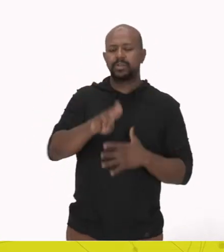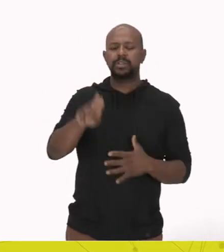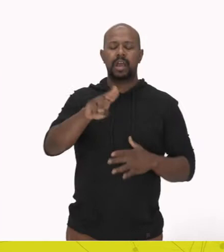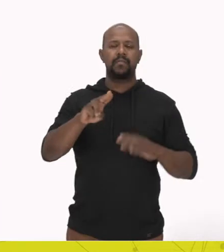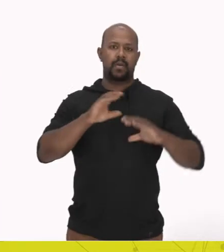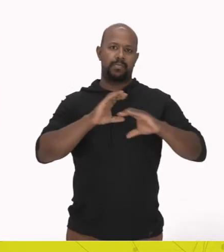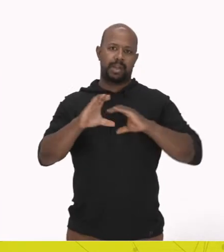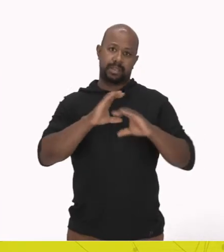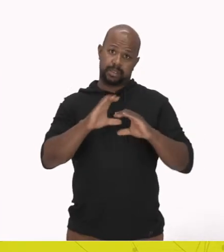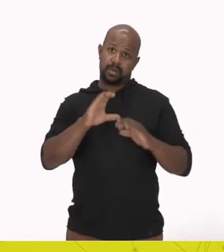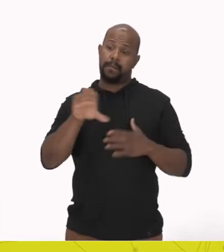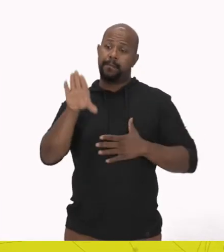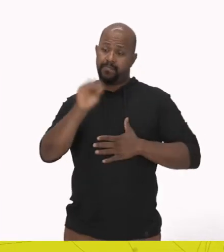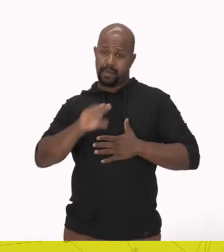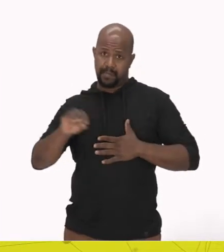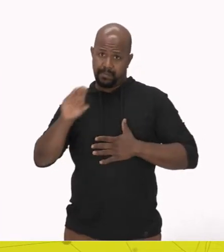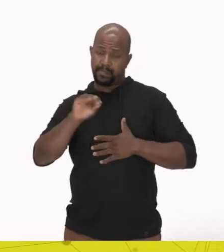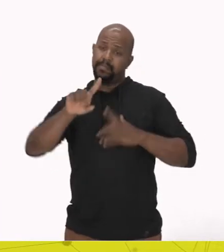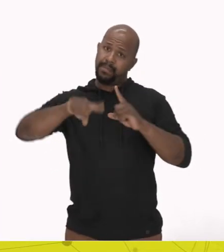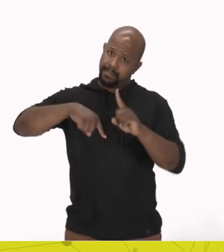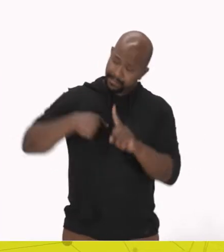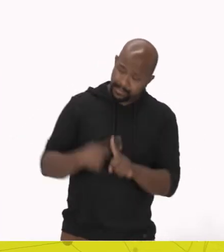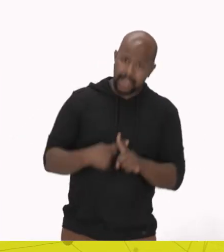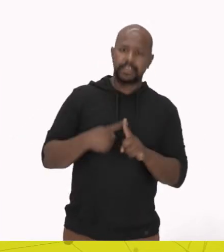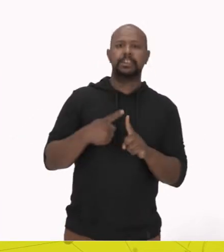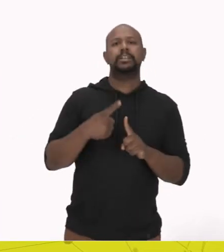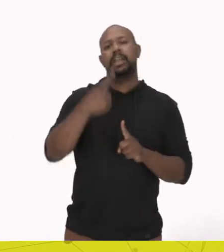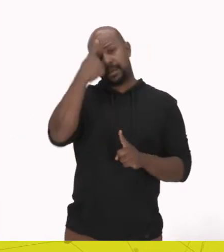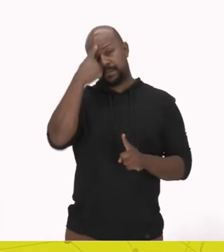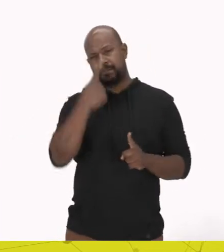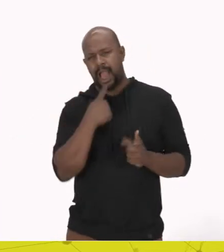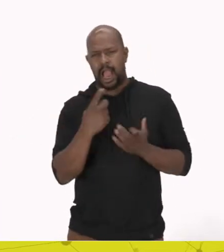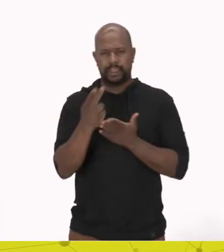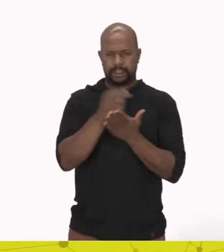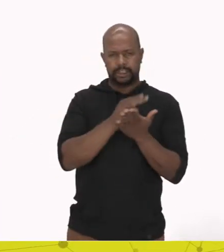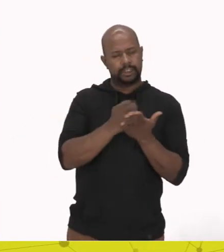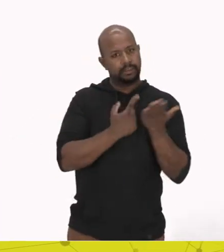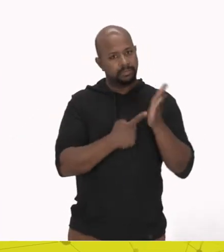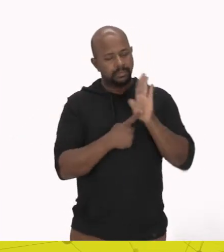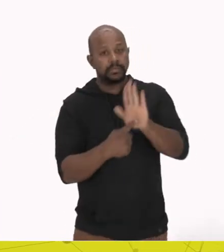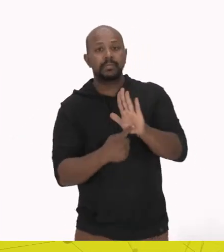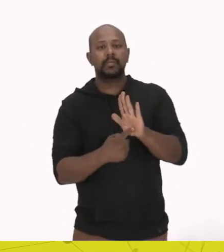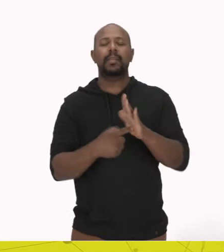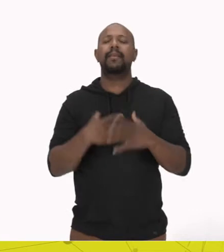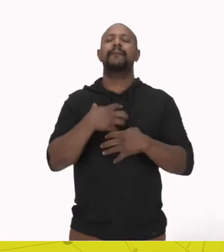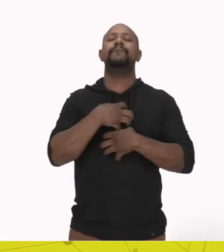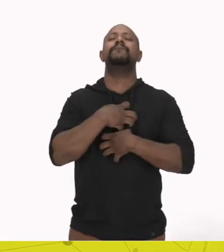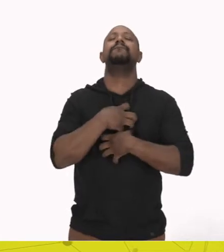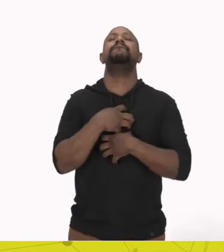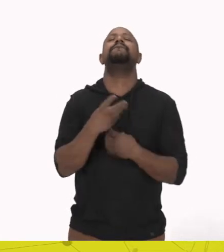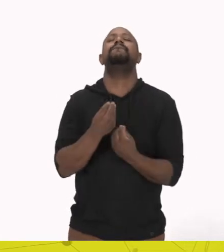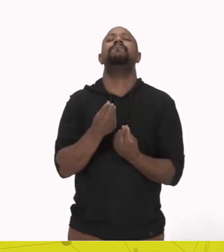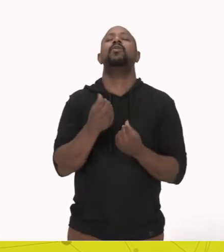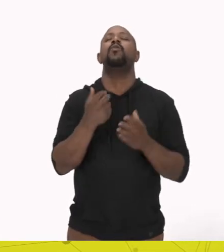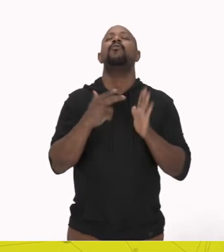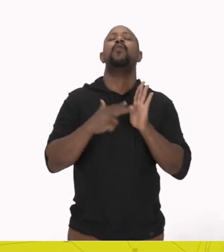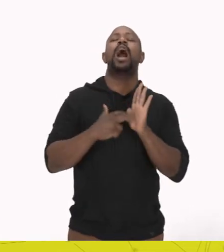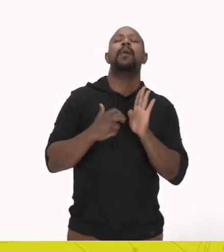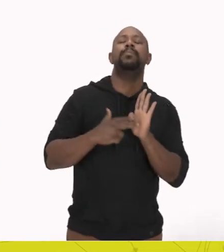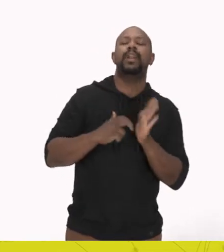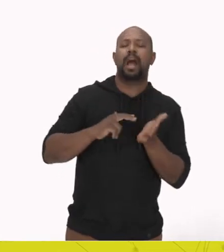fazia uso da comunicação verbal acompanhada da ilustração em desenho. A sensibilidade,